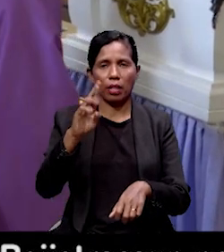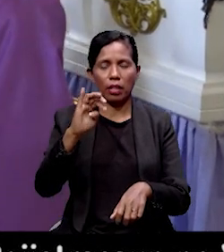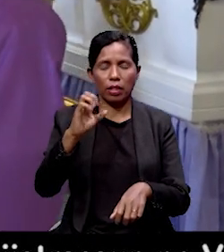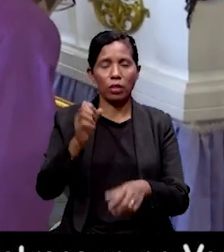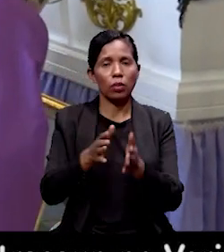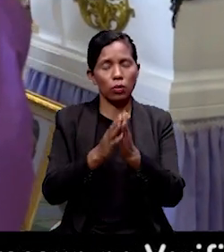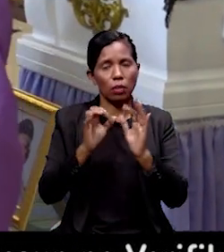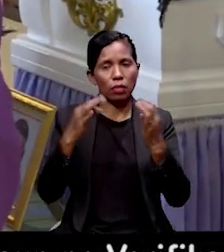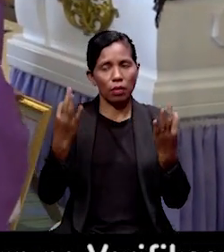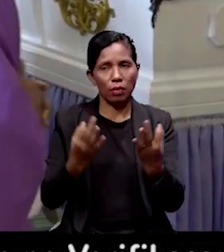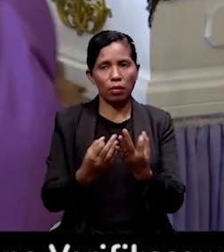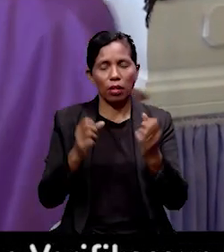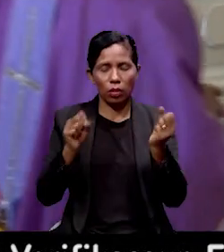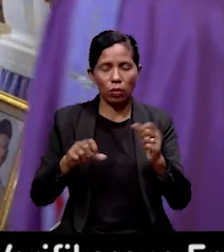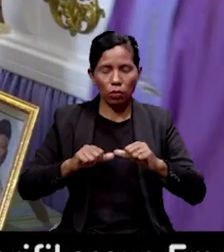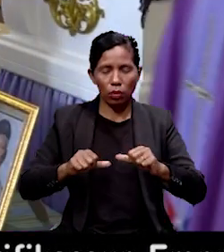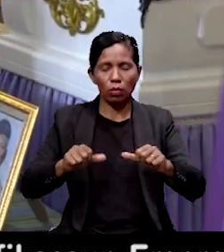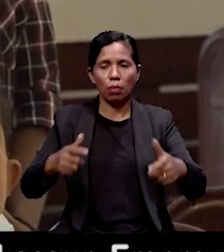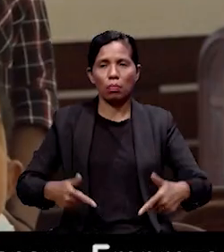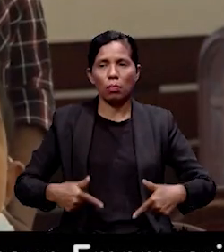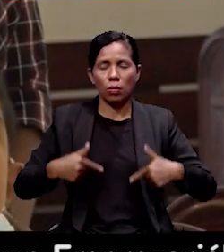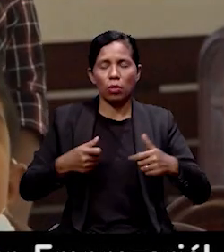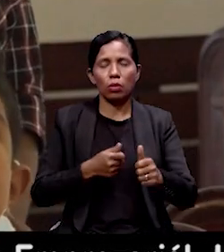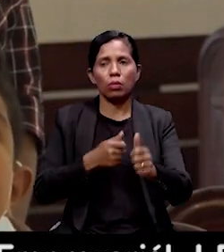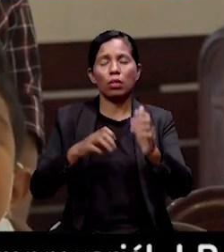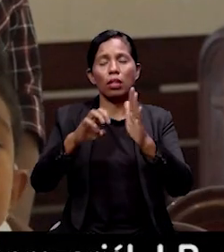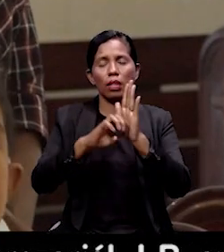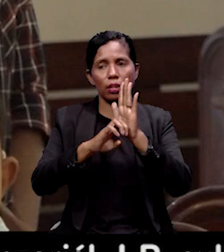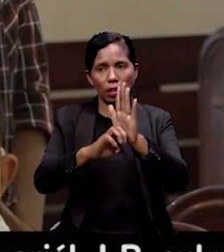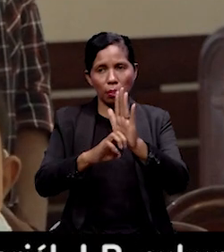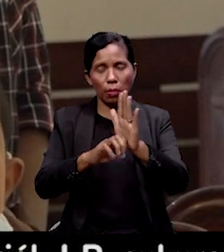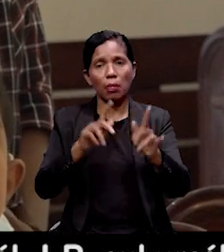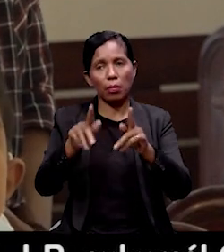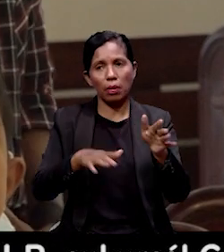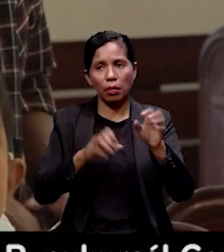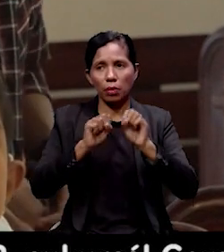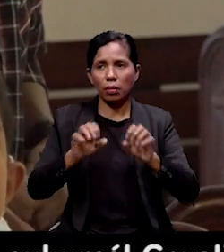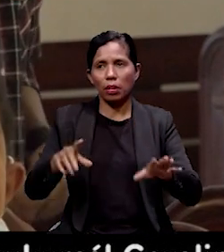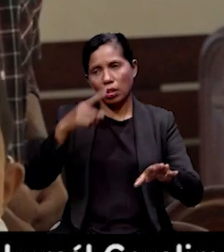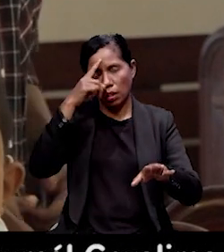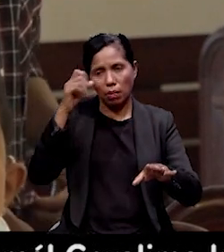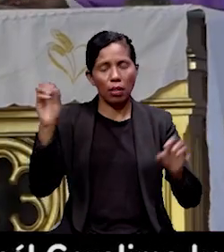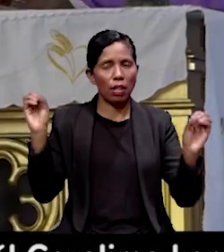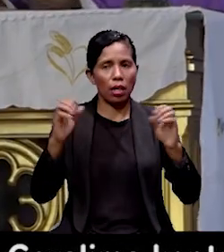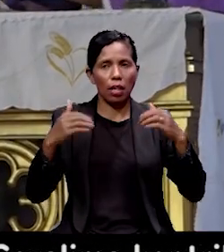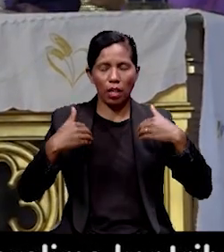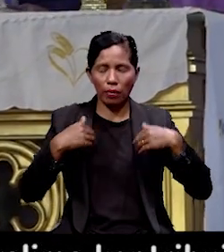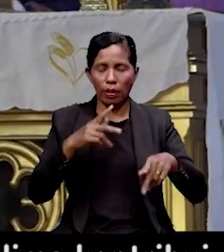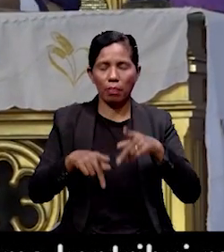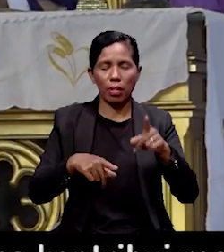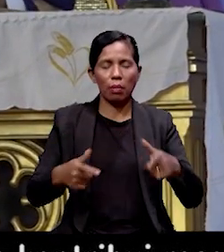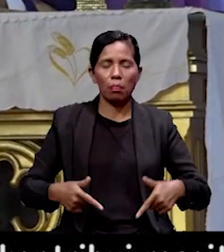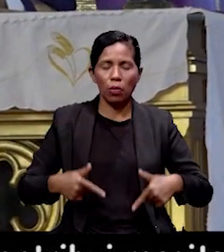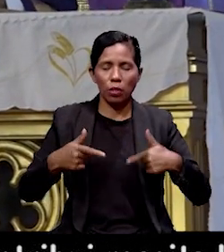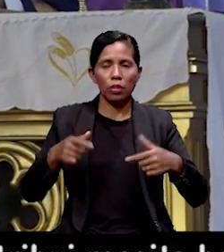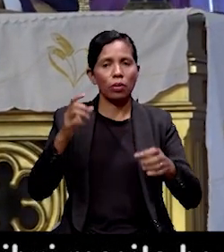familia sira, atu continua moris tuir exemplu nebe saudoso husikela, tambala iha ema ida, moris to fin,